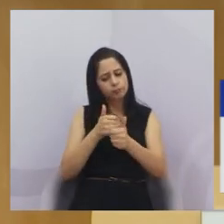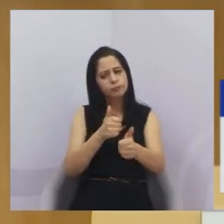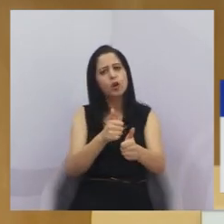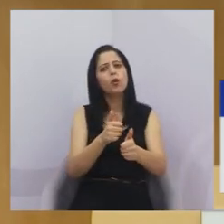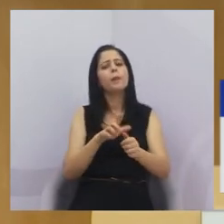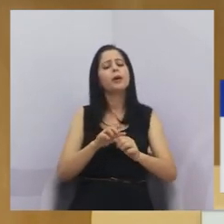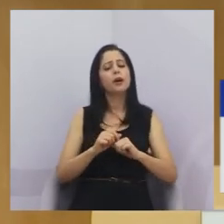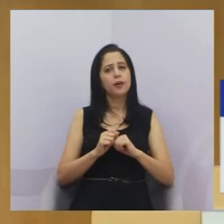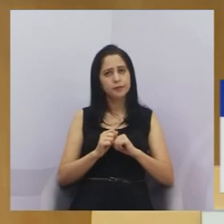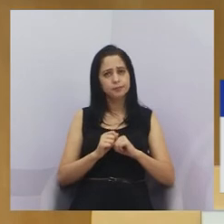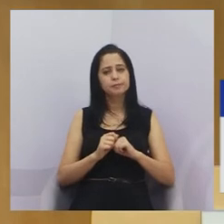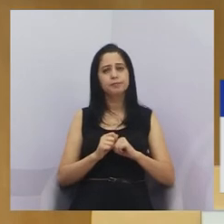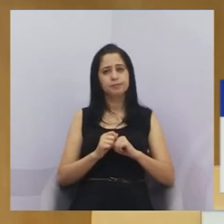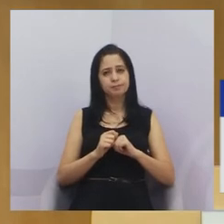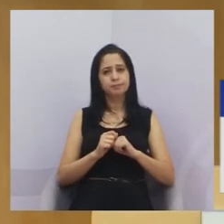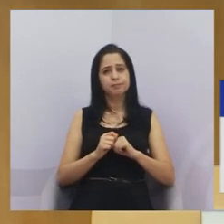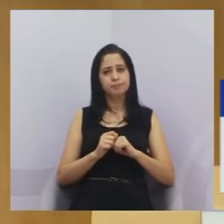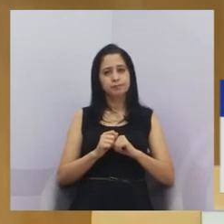movimentos.